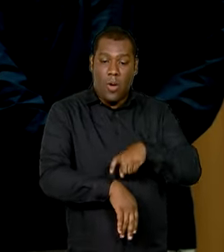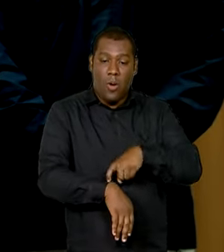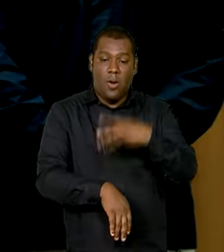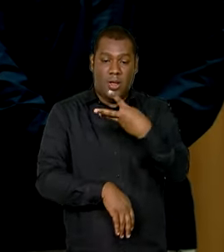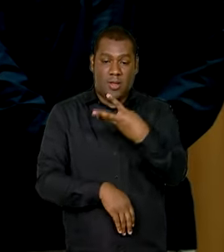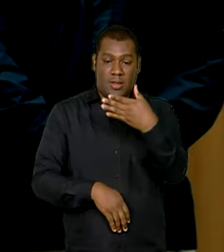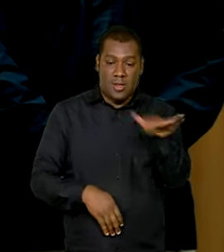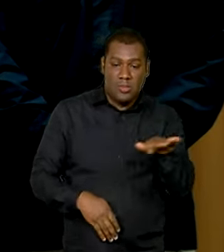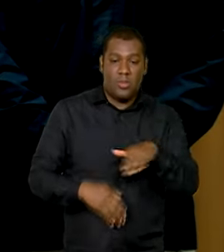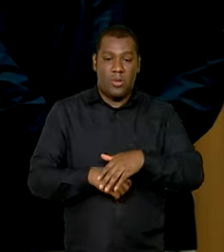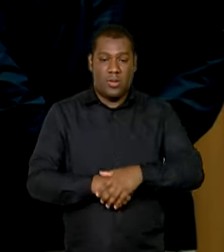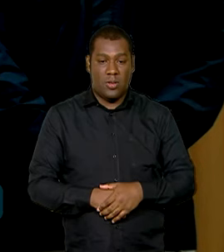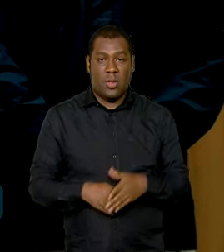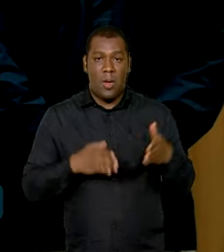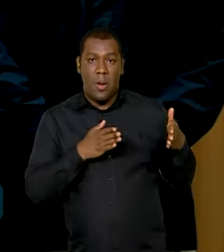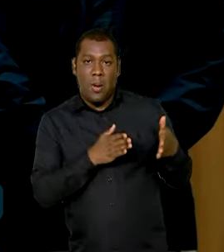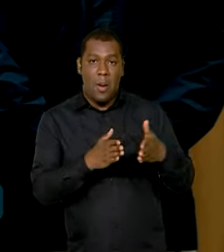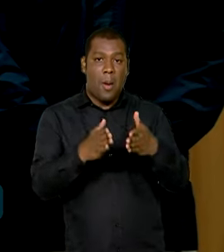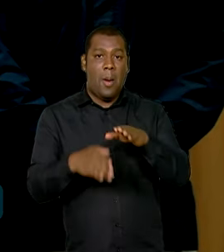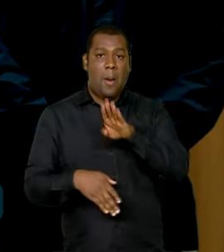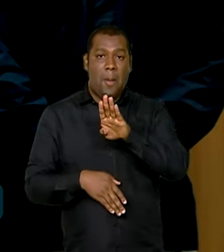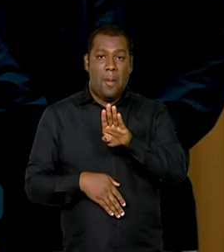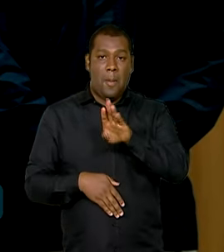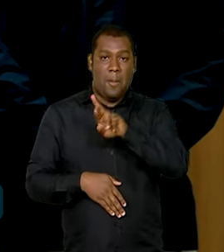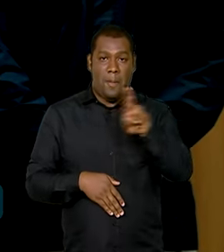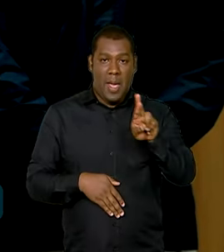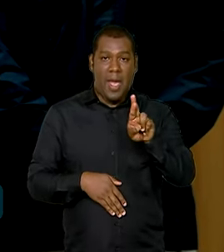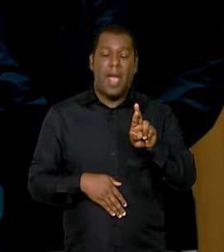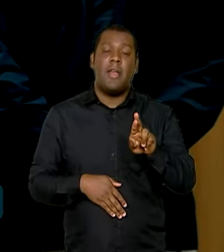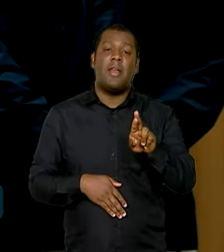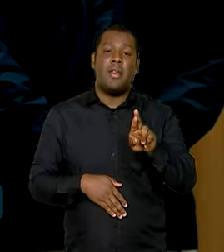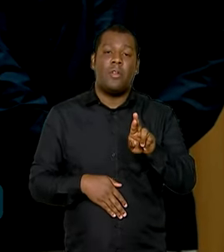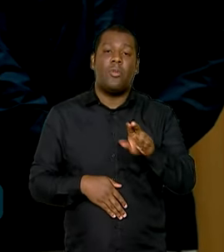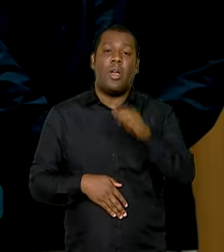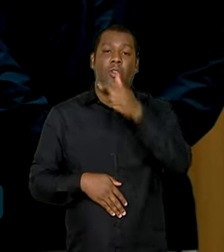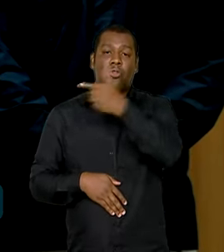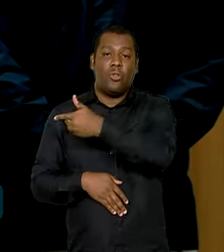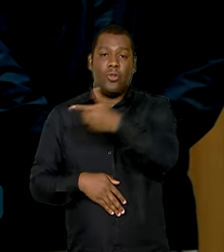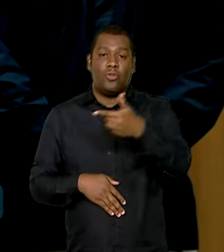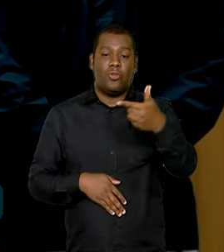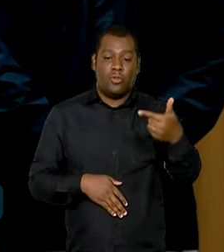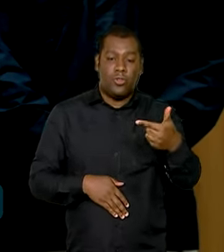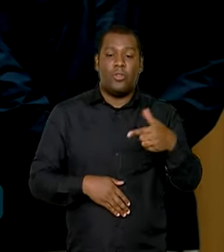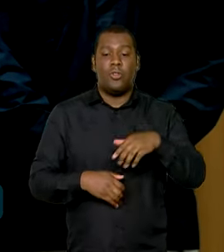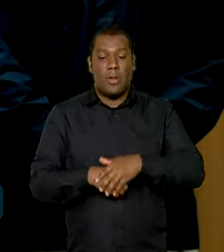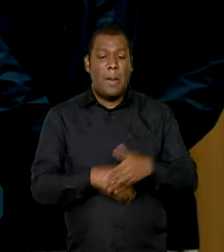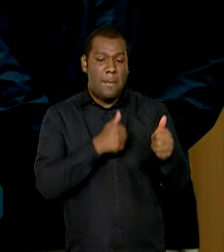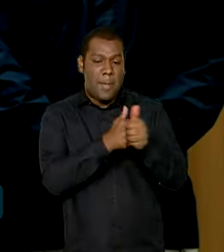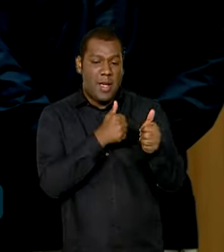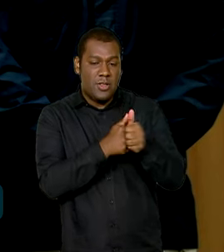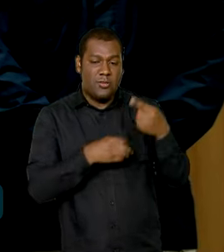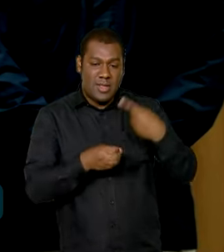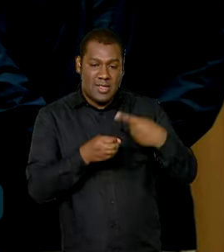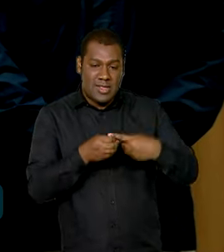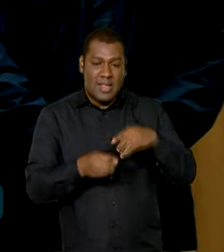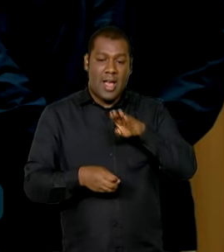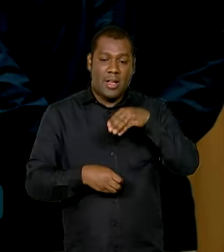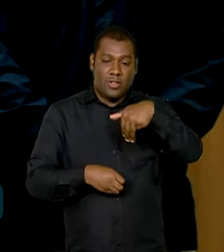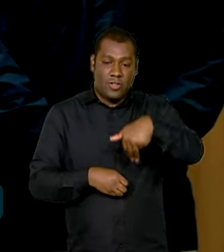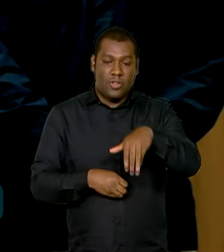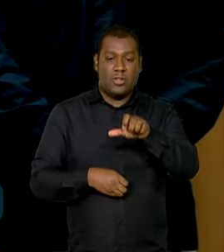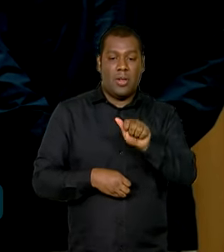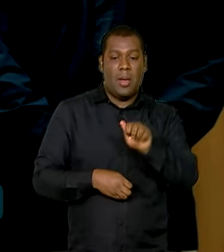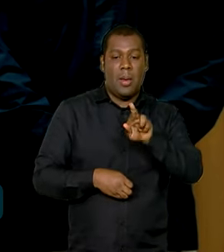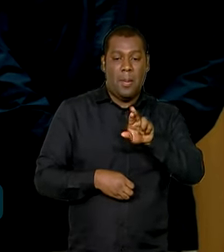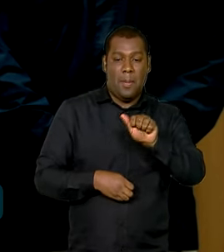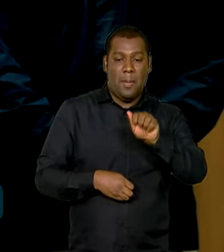rodovia federal 222 perto de Marabá os dois fugitivos da penitenciária federal de